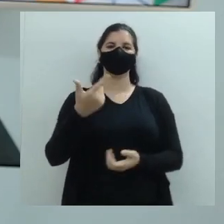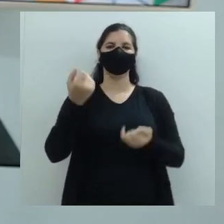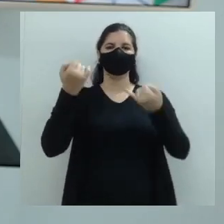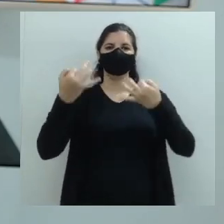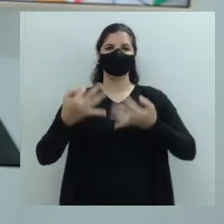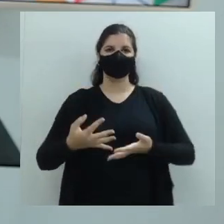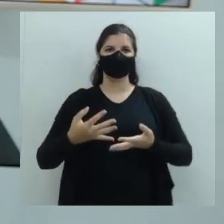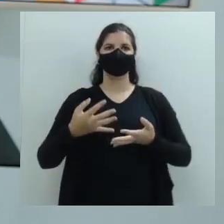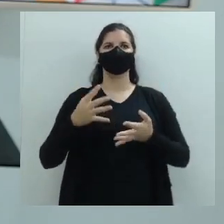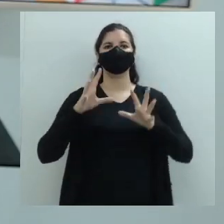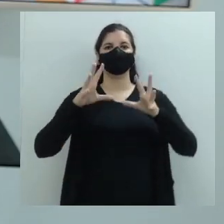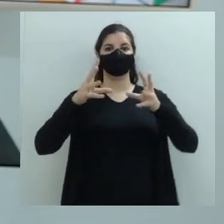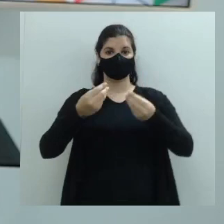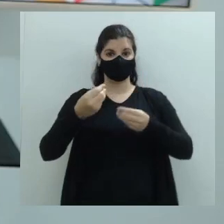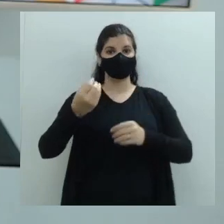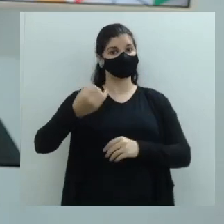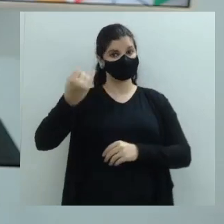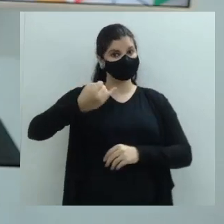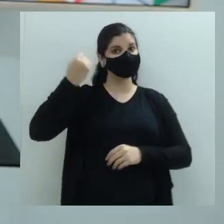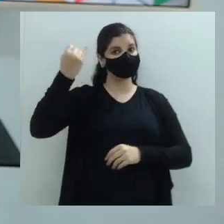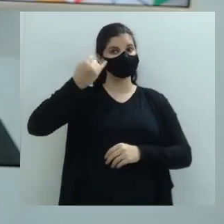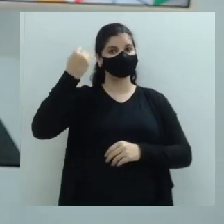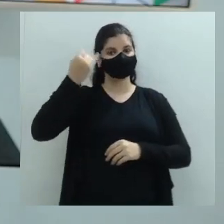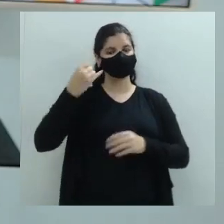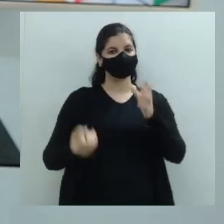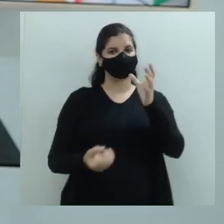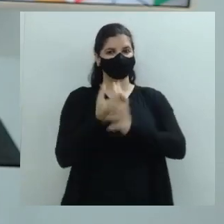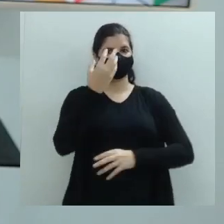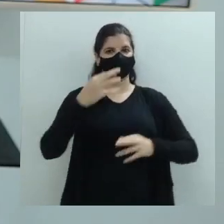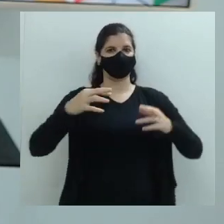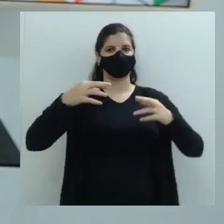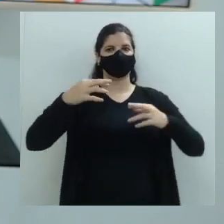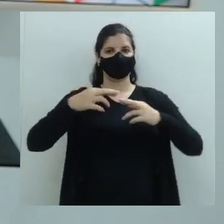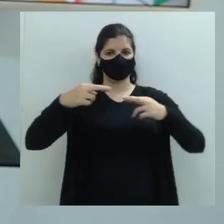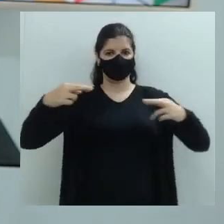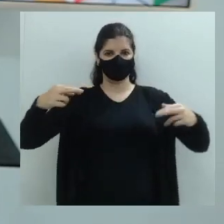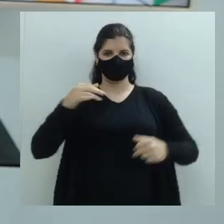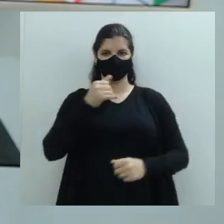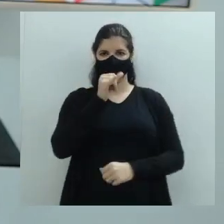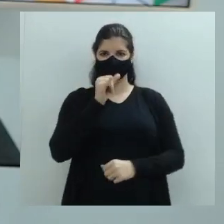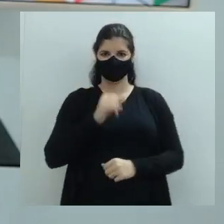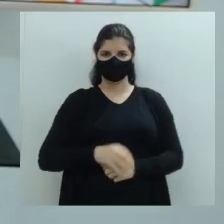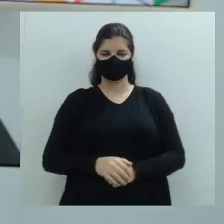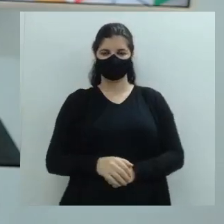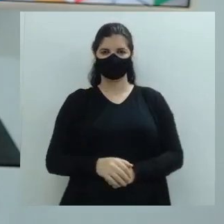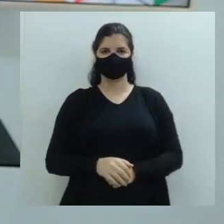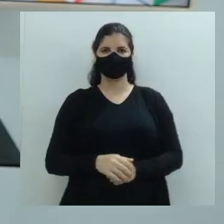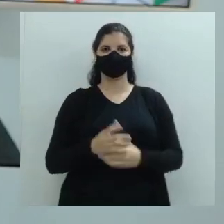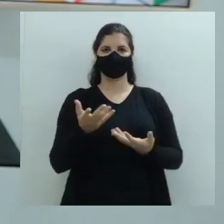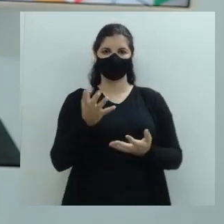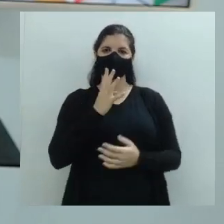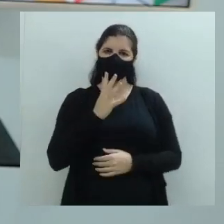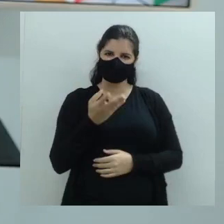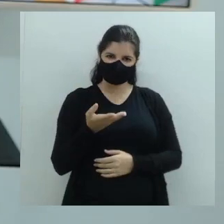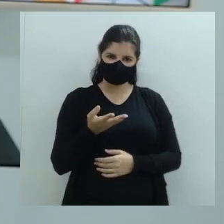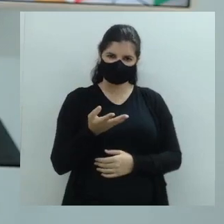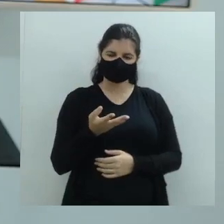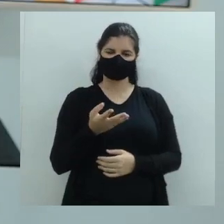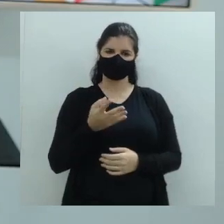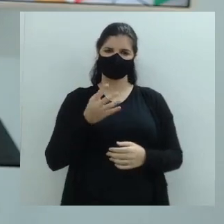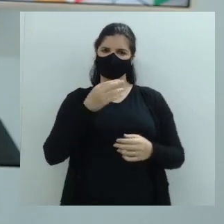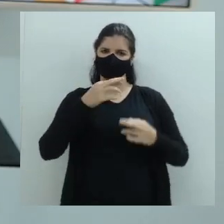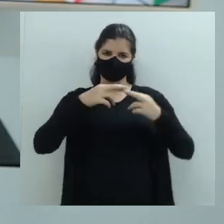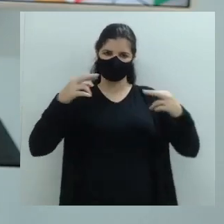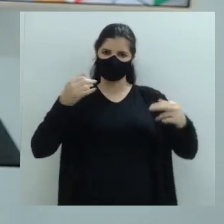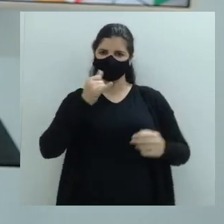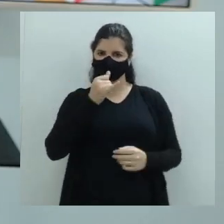sobre elementos essenciais para a construção de um circuito elétrico. Já ouviram falar de circuito